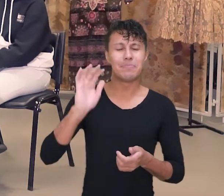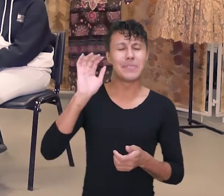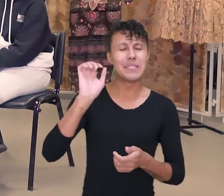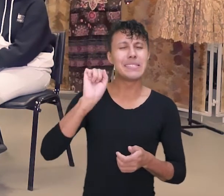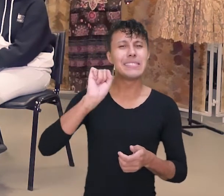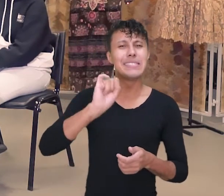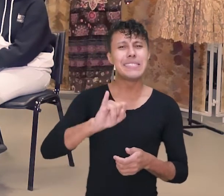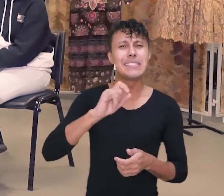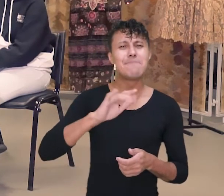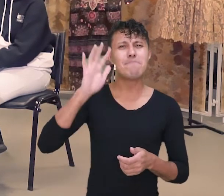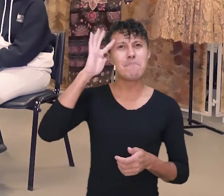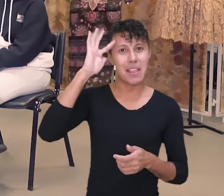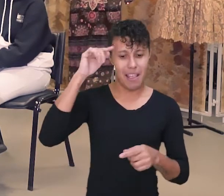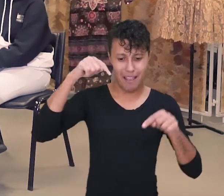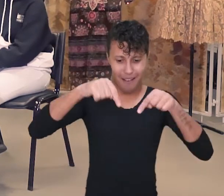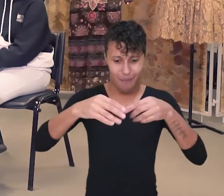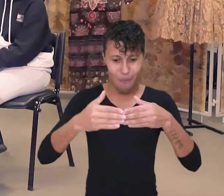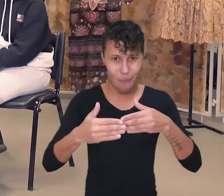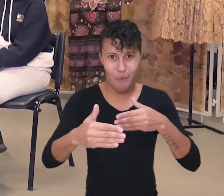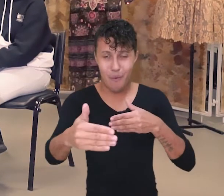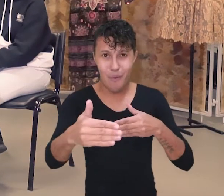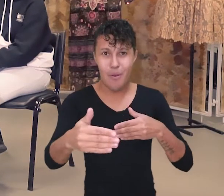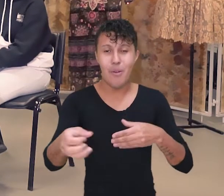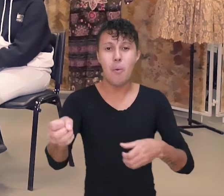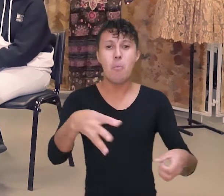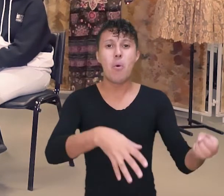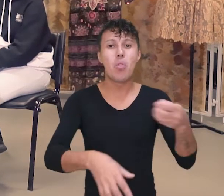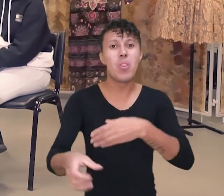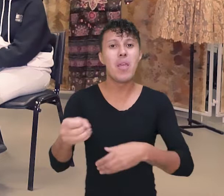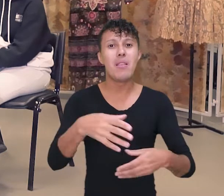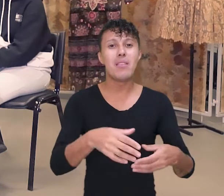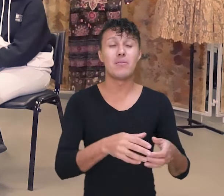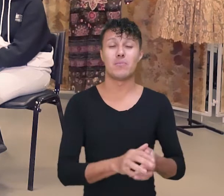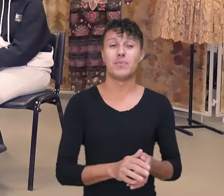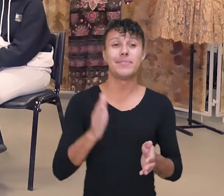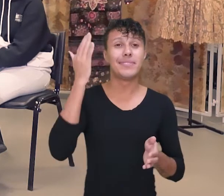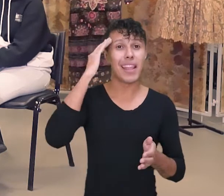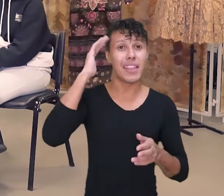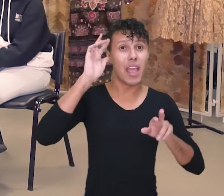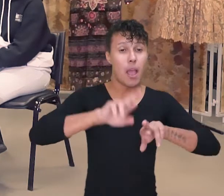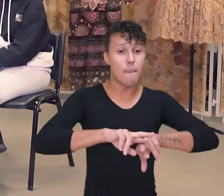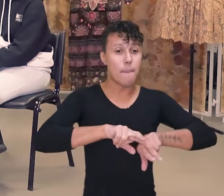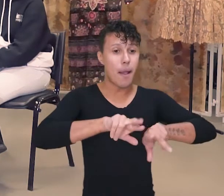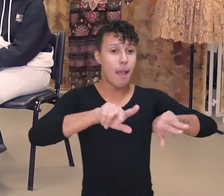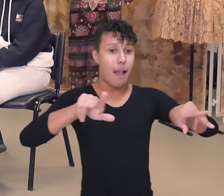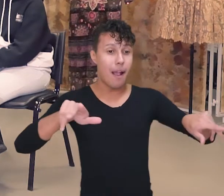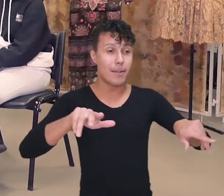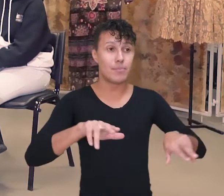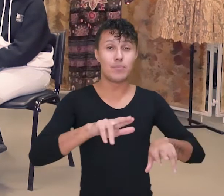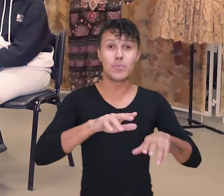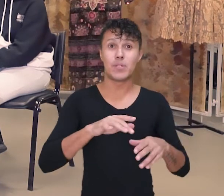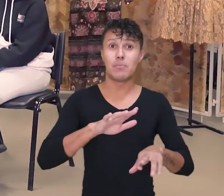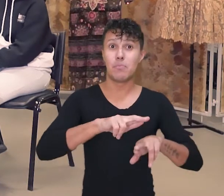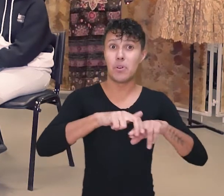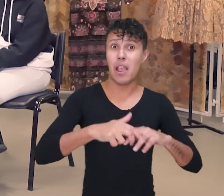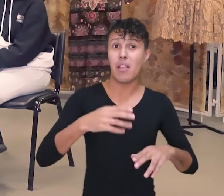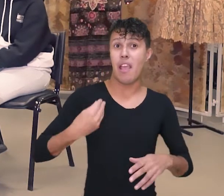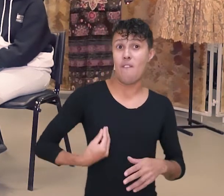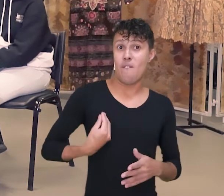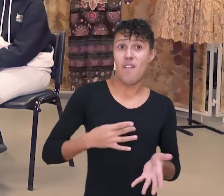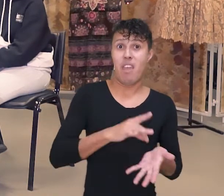modernismo trazido para hoje, a diversidade, a gente entender que as realidades são